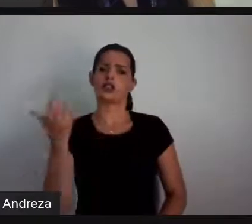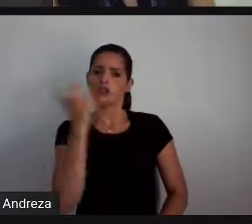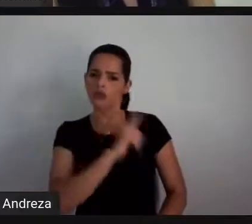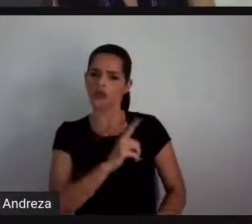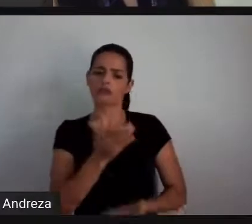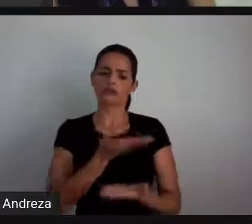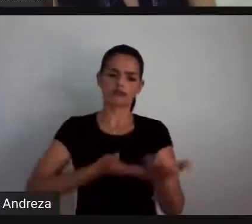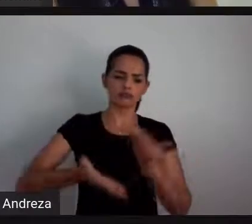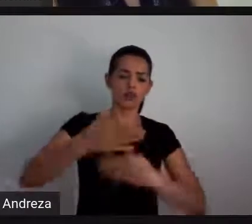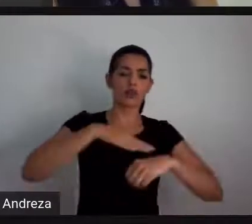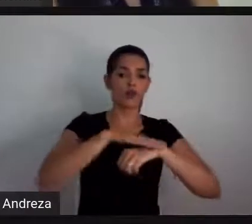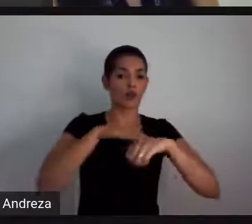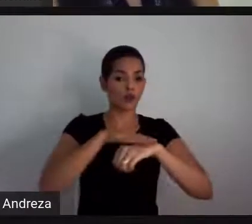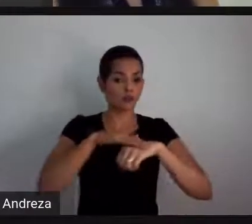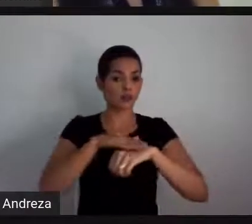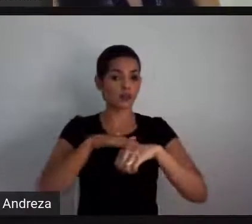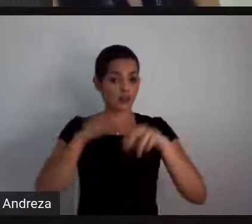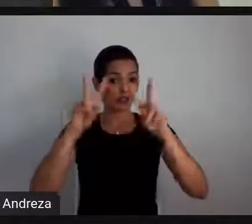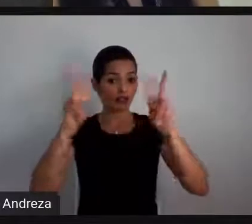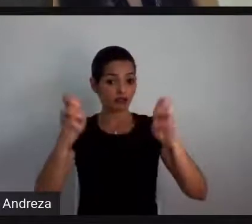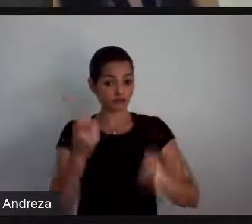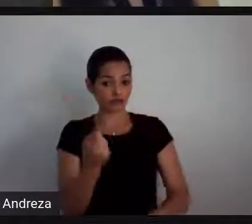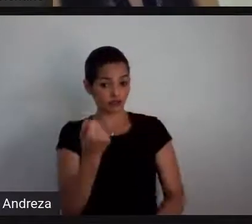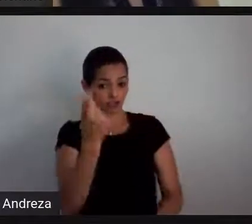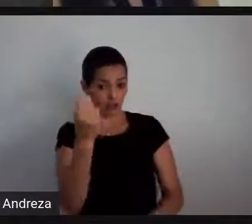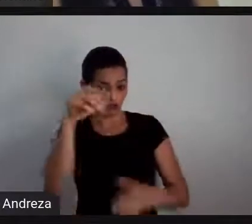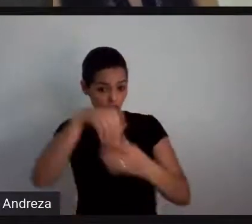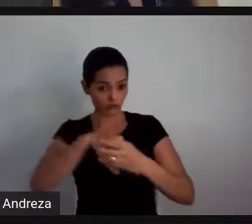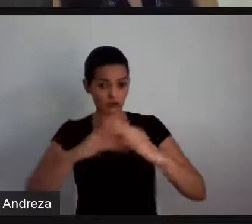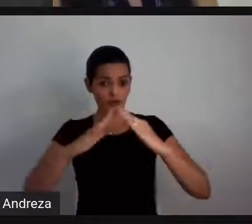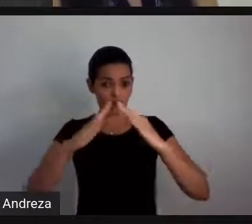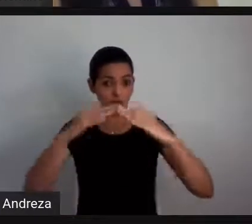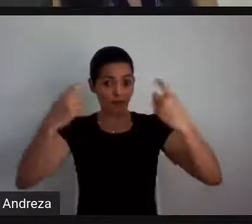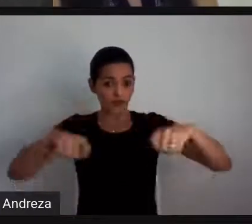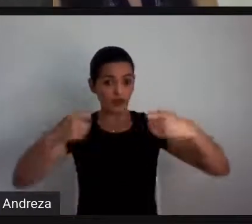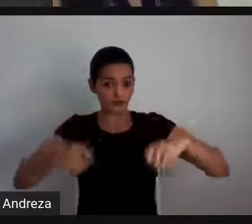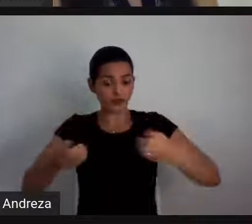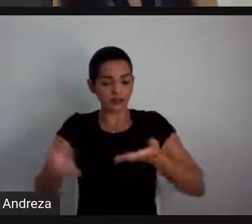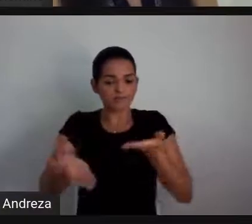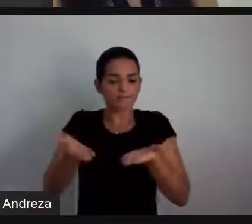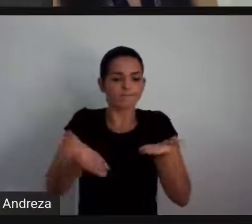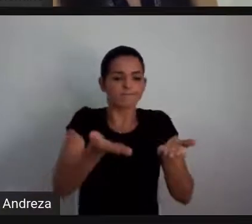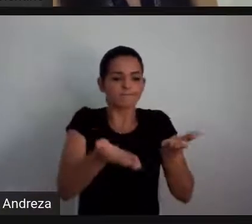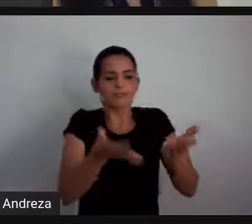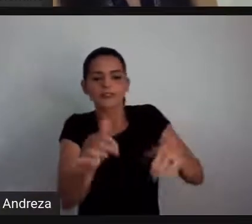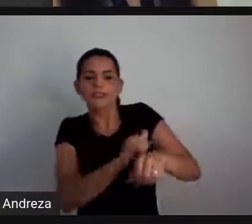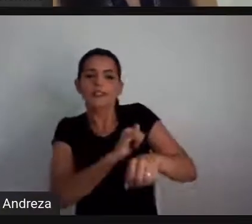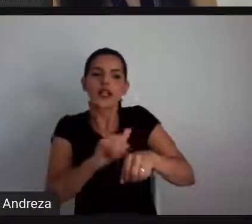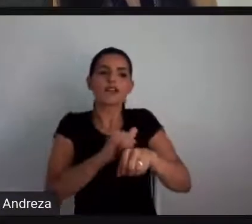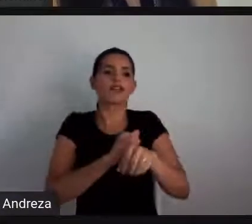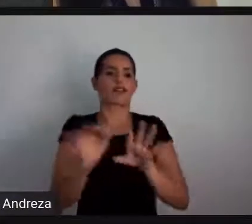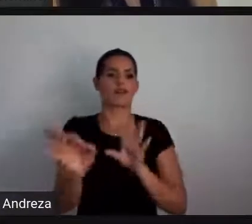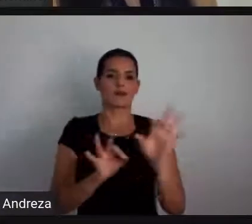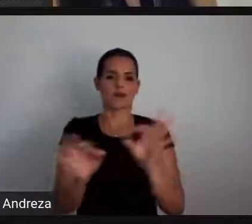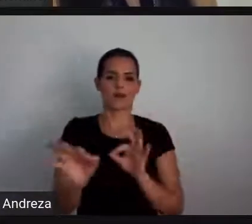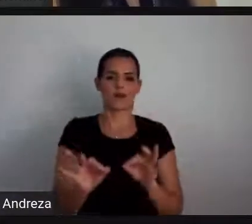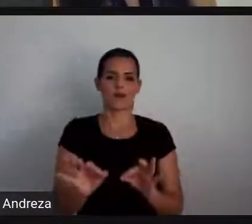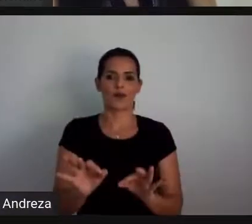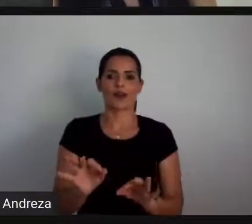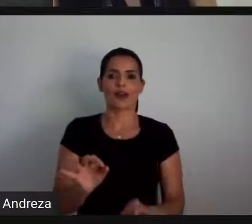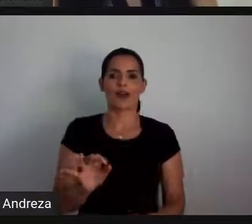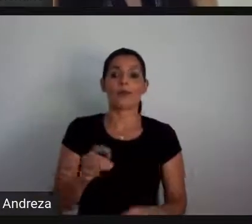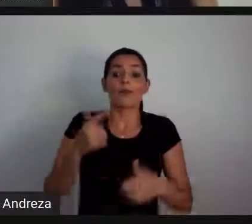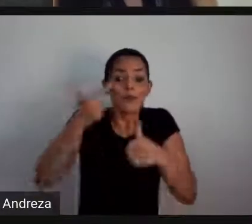saudável sobre o dinheiro dentro de casa. Então, às vezes, a gente precisa construir também esse terreno, né? Então, quando a gente mexe com dinheiro, nunca é só sobre